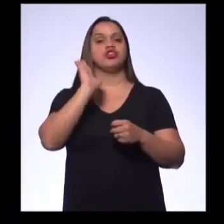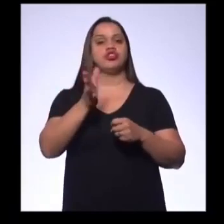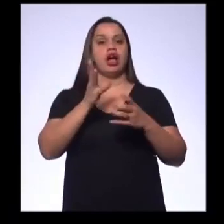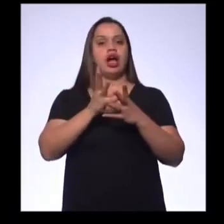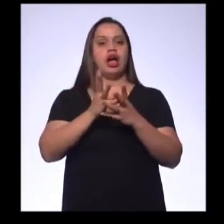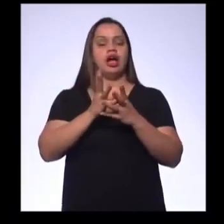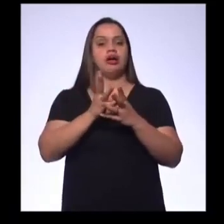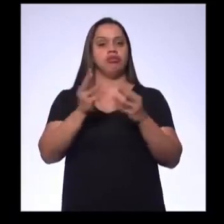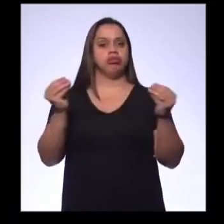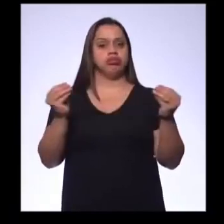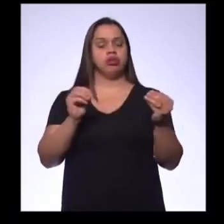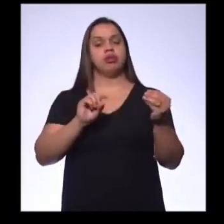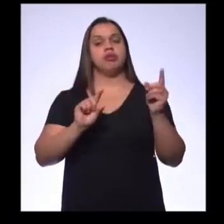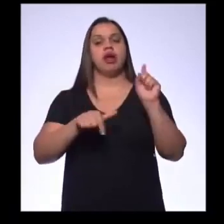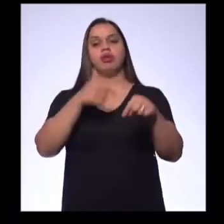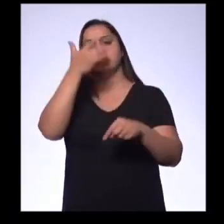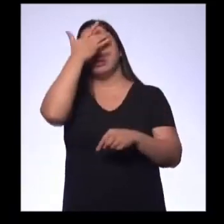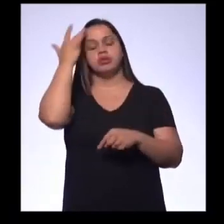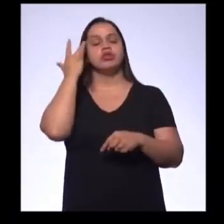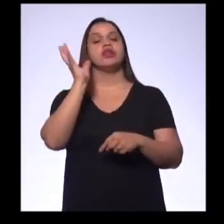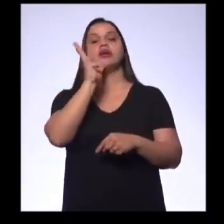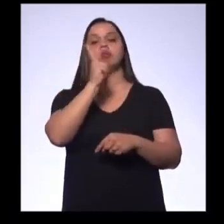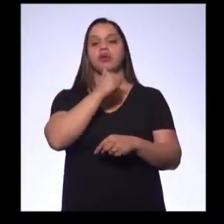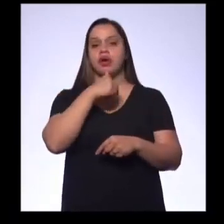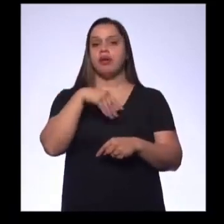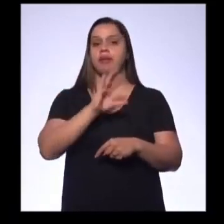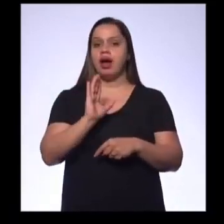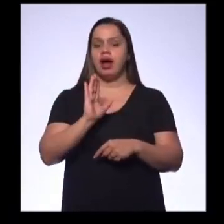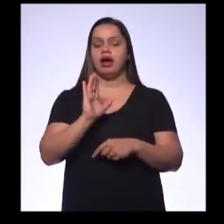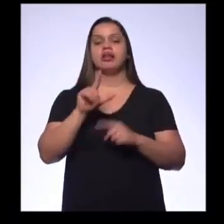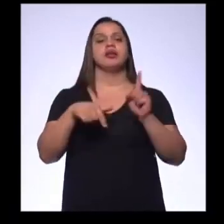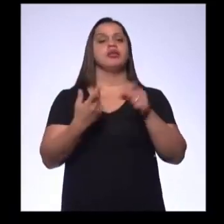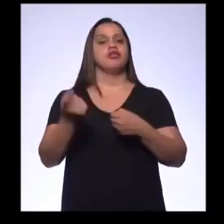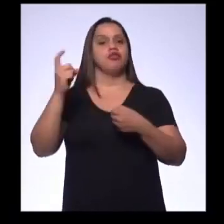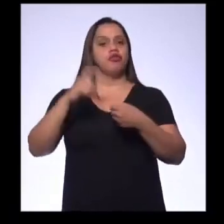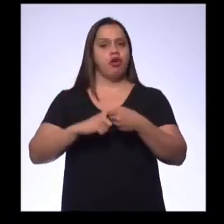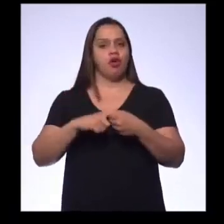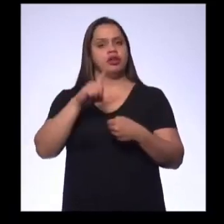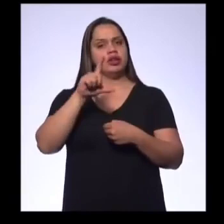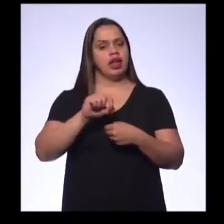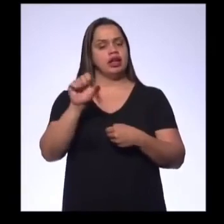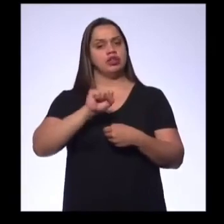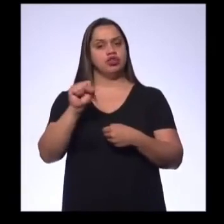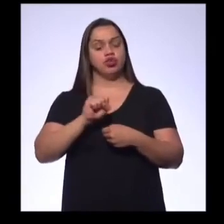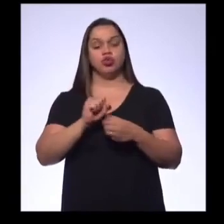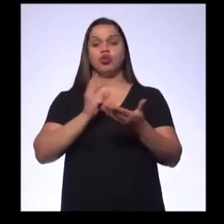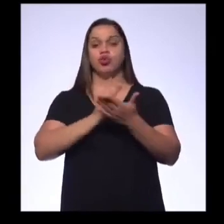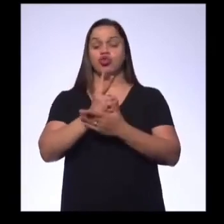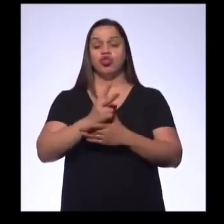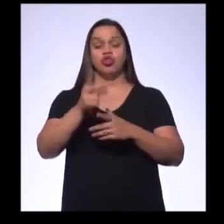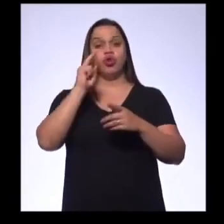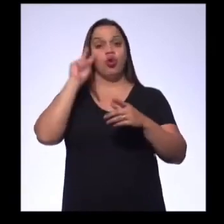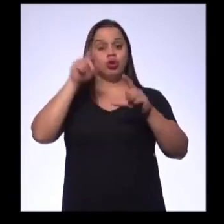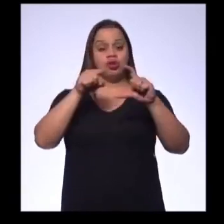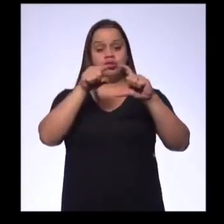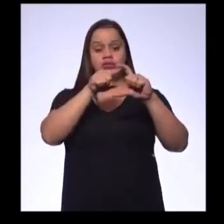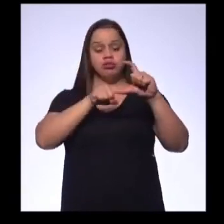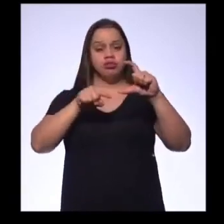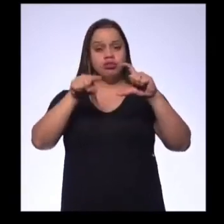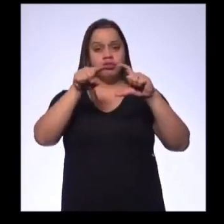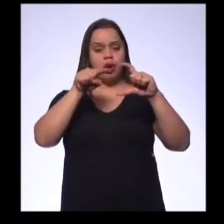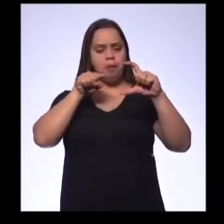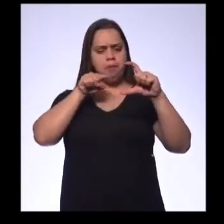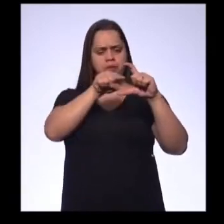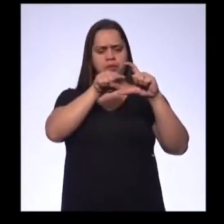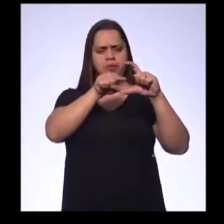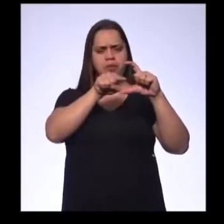mais. Aí mais um pouquinho, falta aí uns 10 segundos. Continua olhando para o centro dela. Ó, não tira